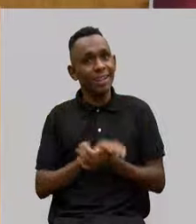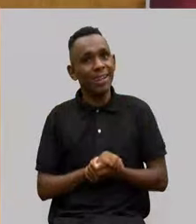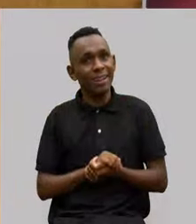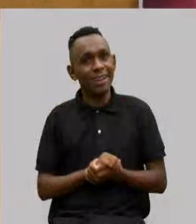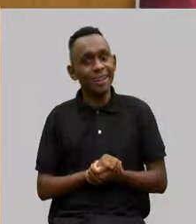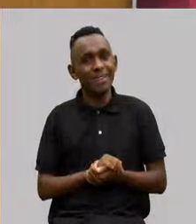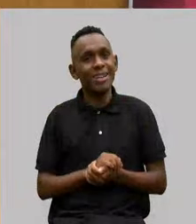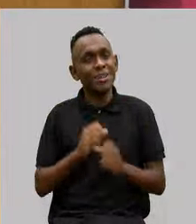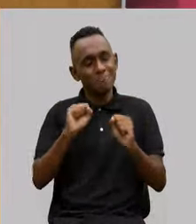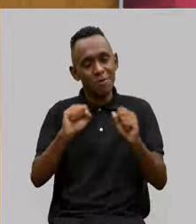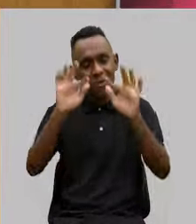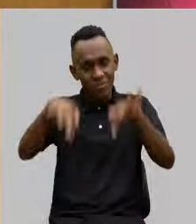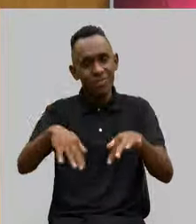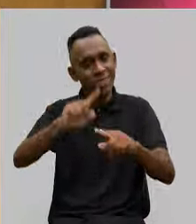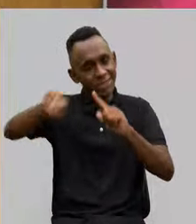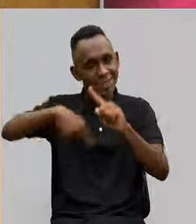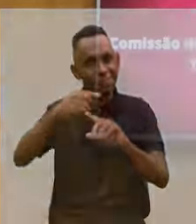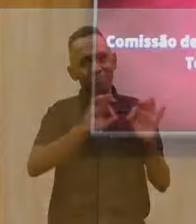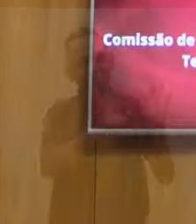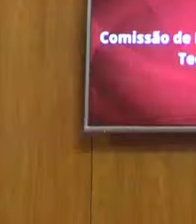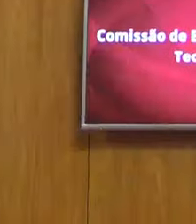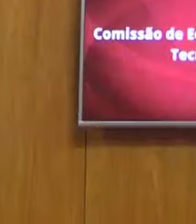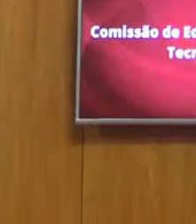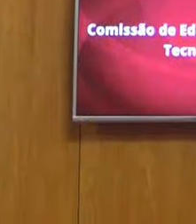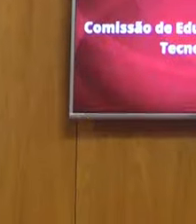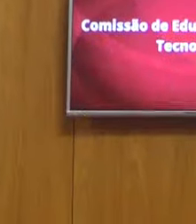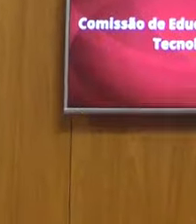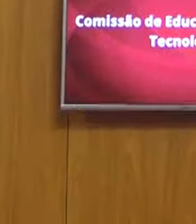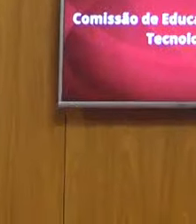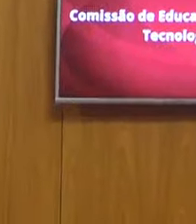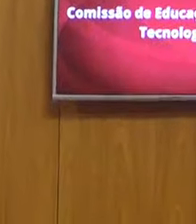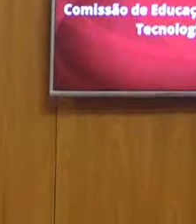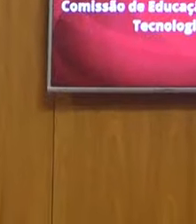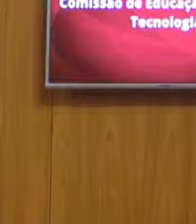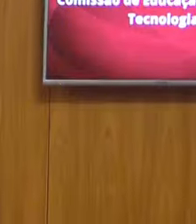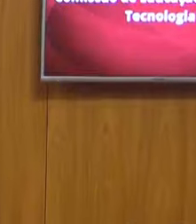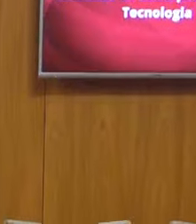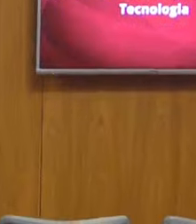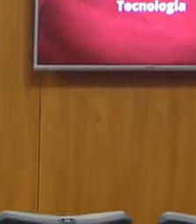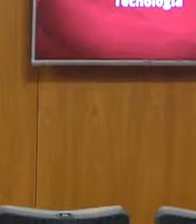encerra não tá mais transmitindo eh eu vou visitar a senhora no município